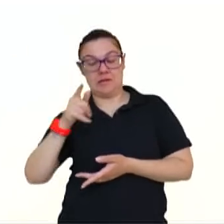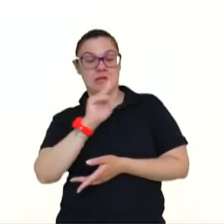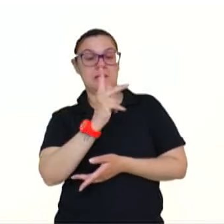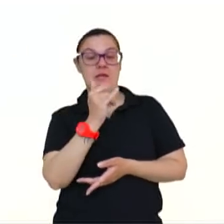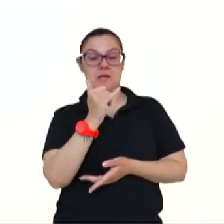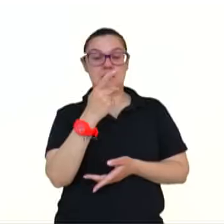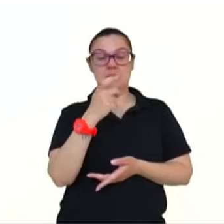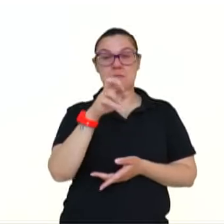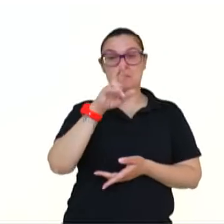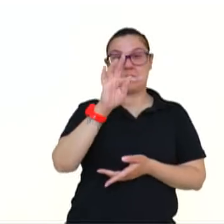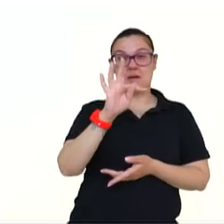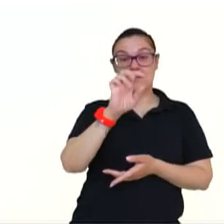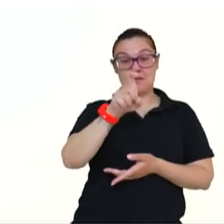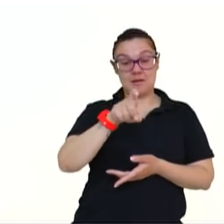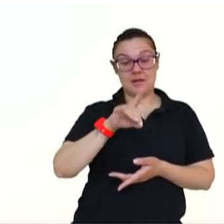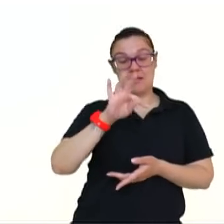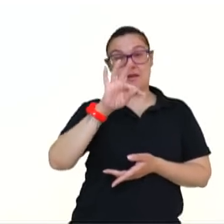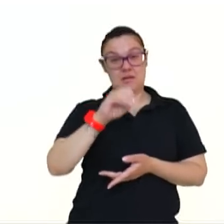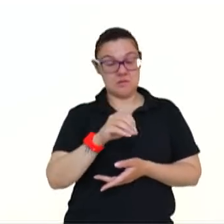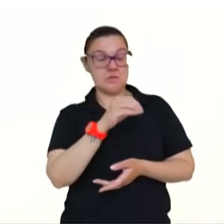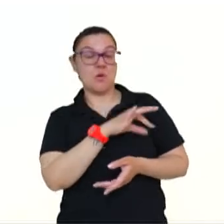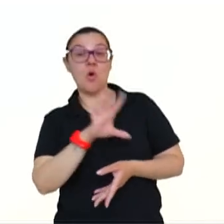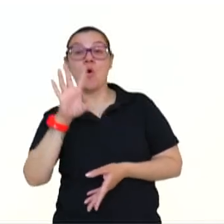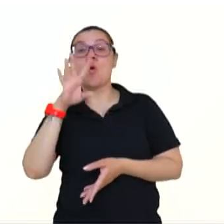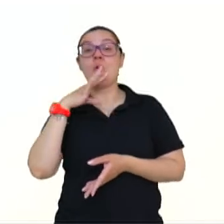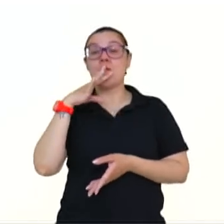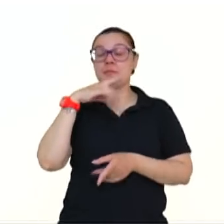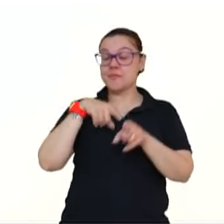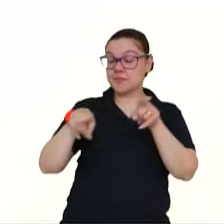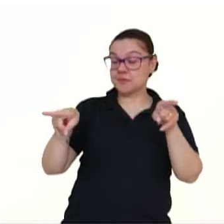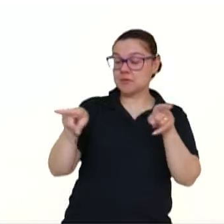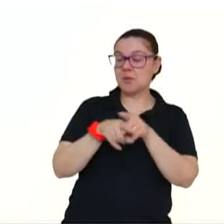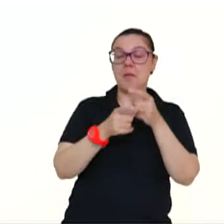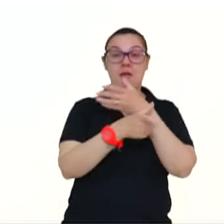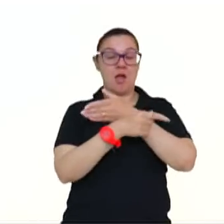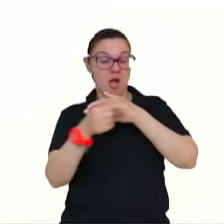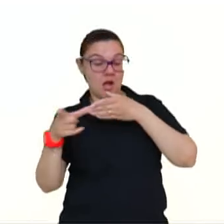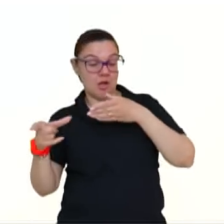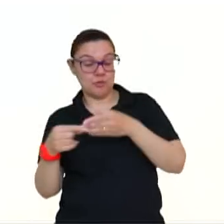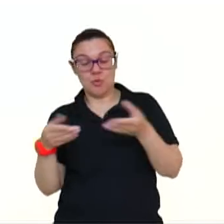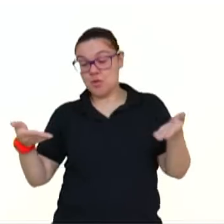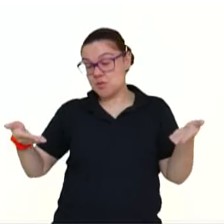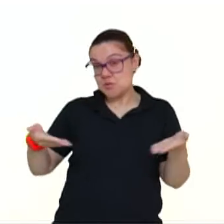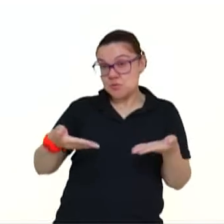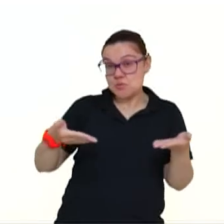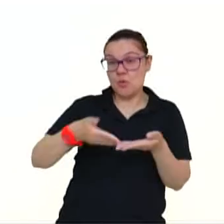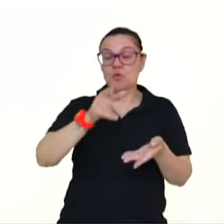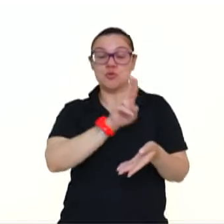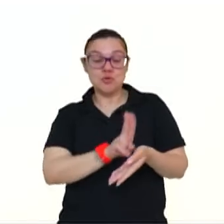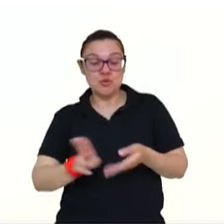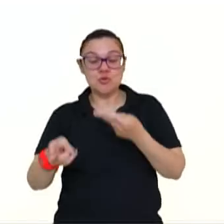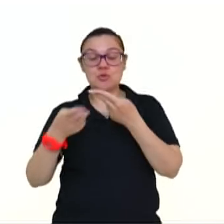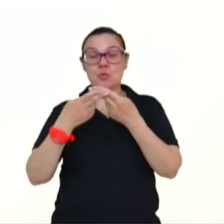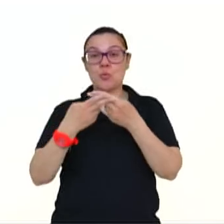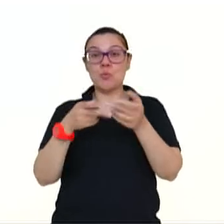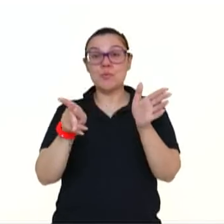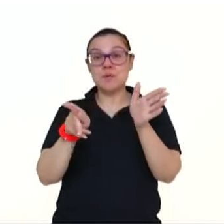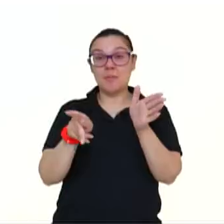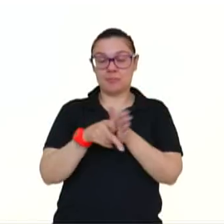que os autores contemporâneos se utilizam dos meios digitais para elaborar artigos